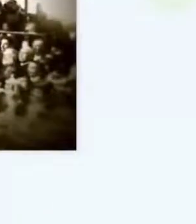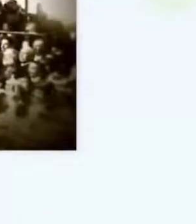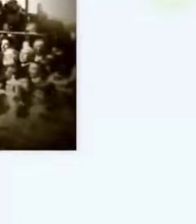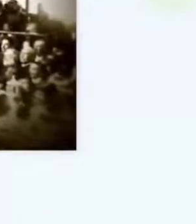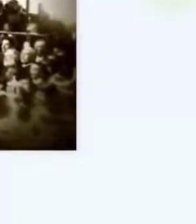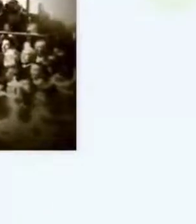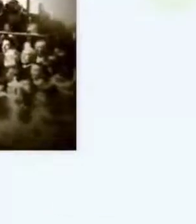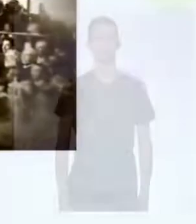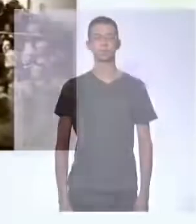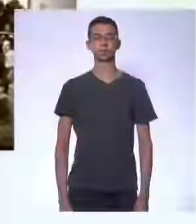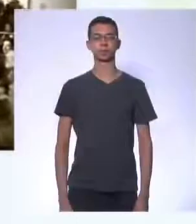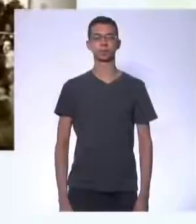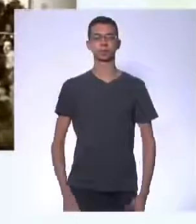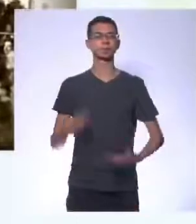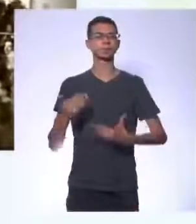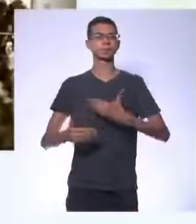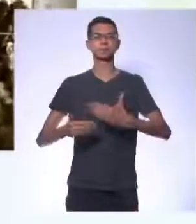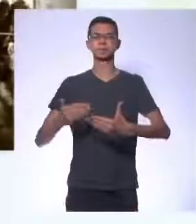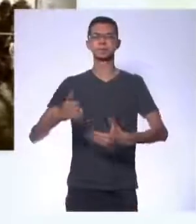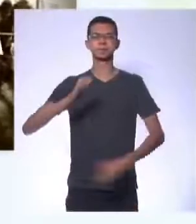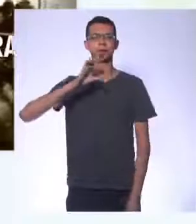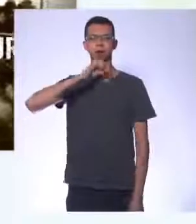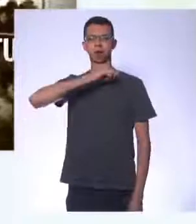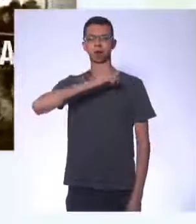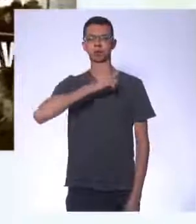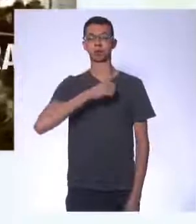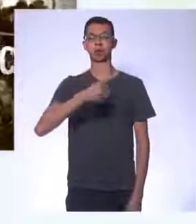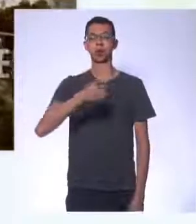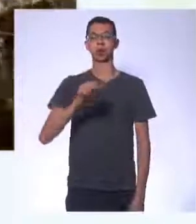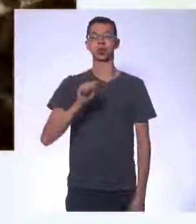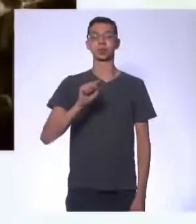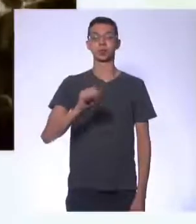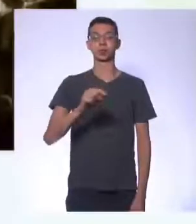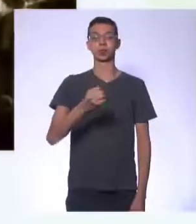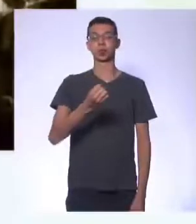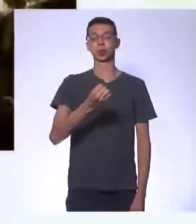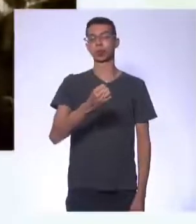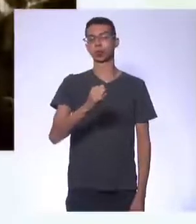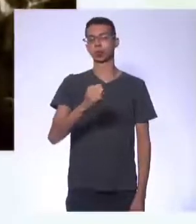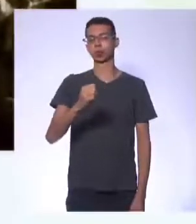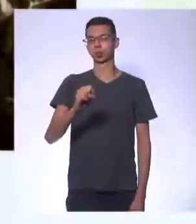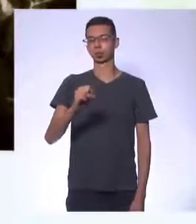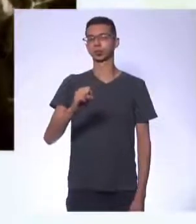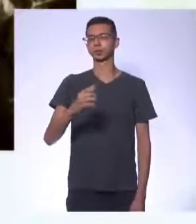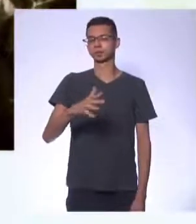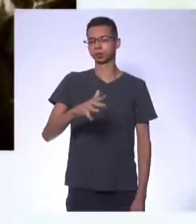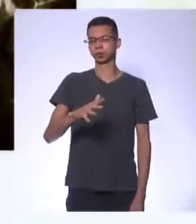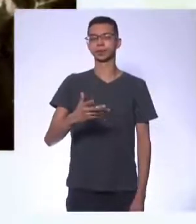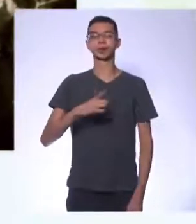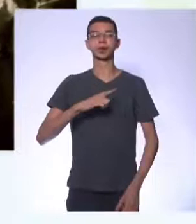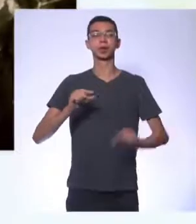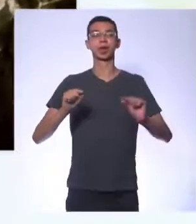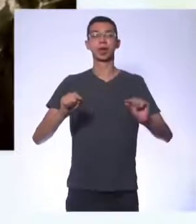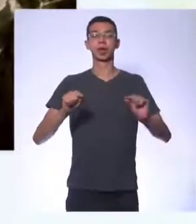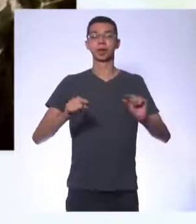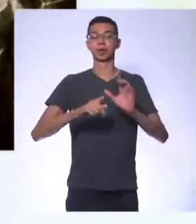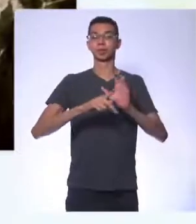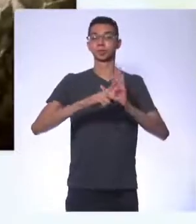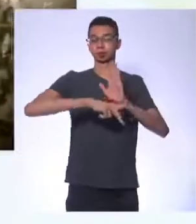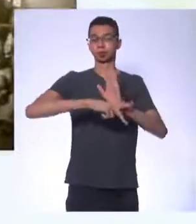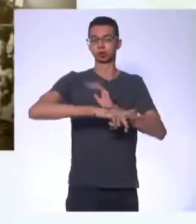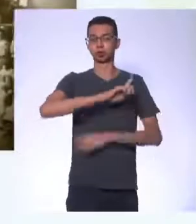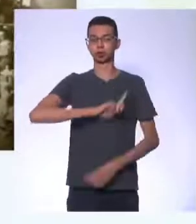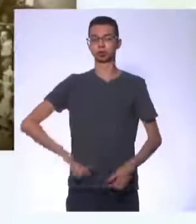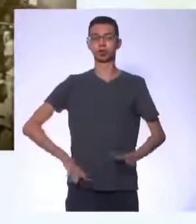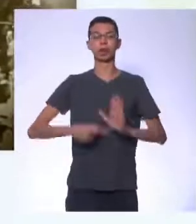O processo foi muito rápido. Em maio de 1888, o governo apresentou o projeto de lei que abolia a escravidão no Império,